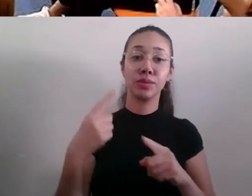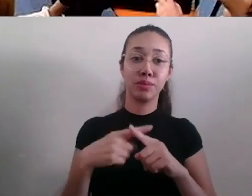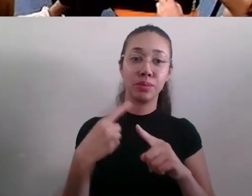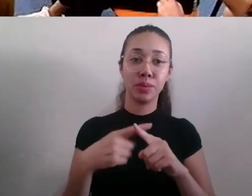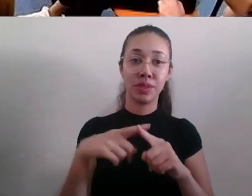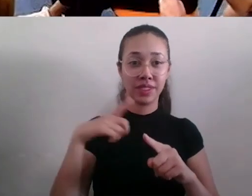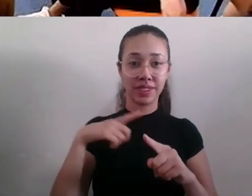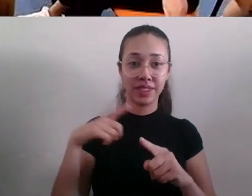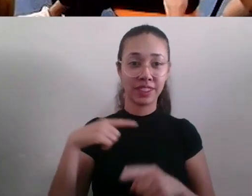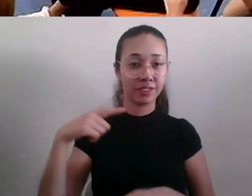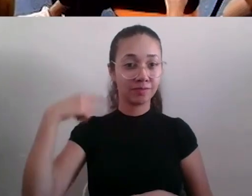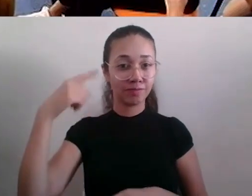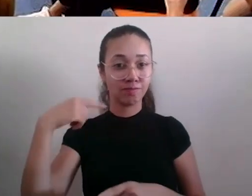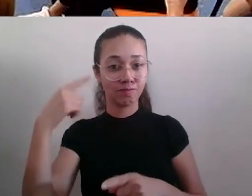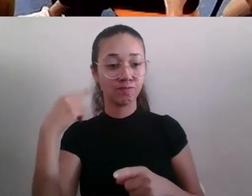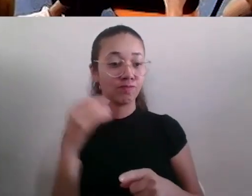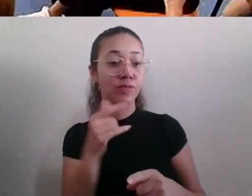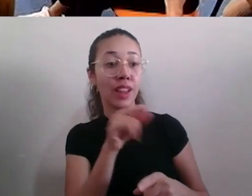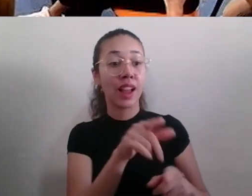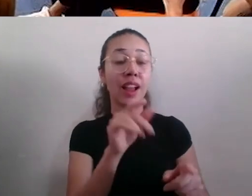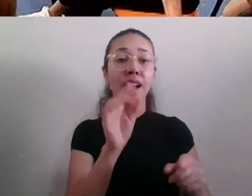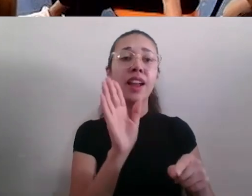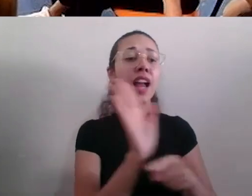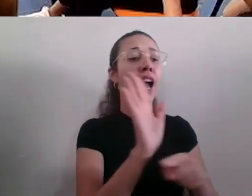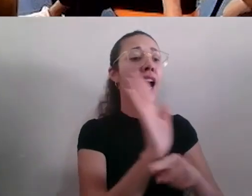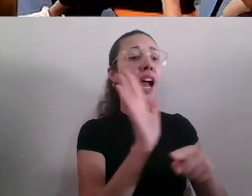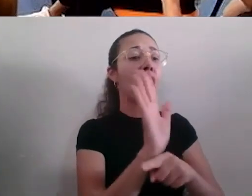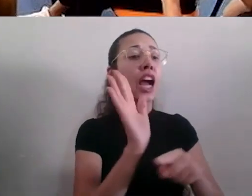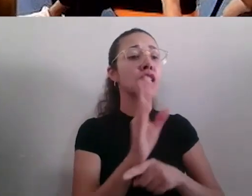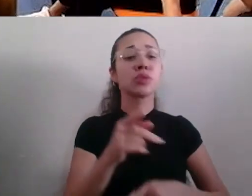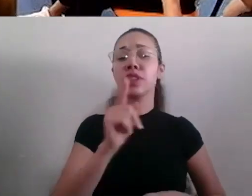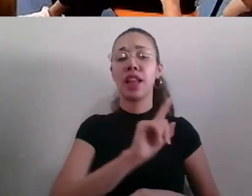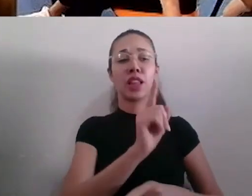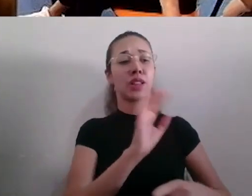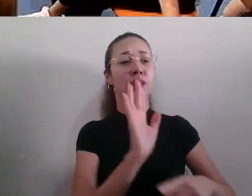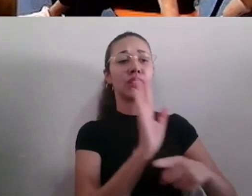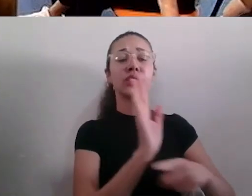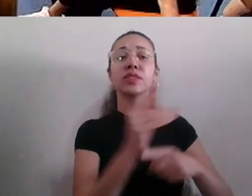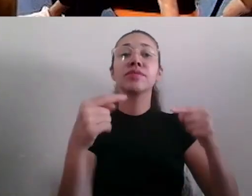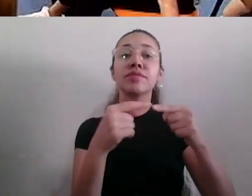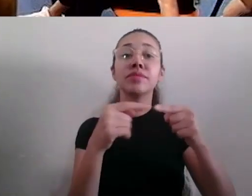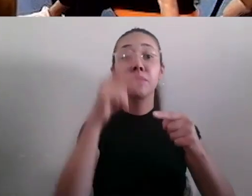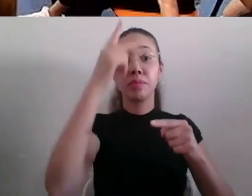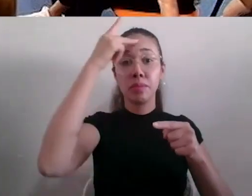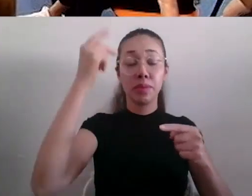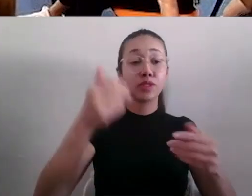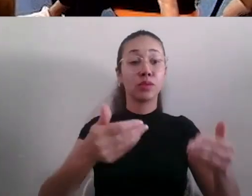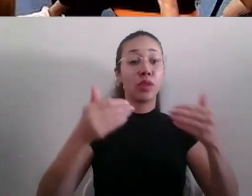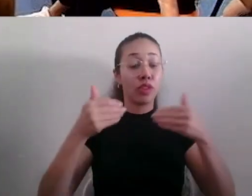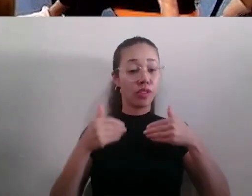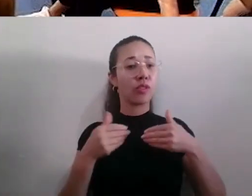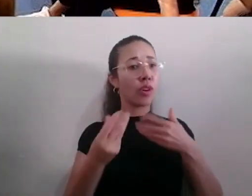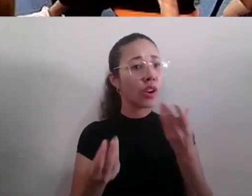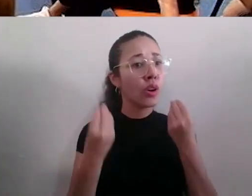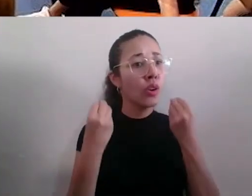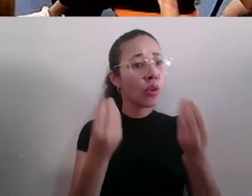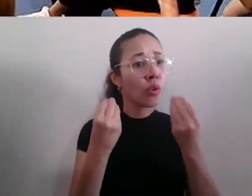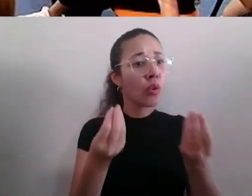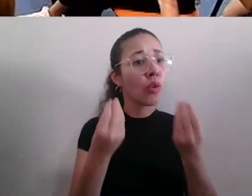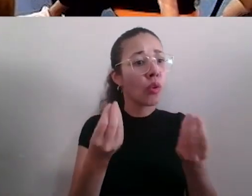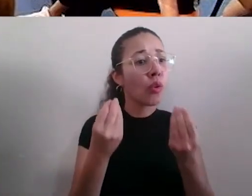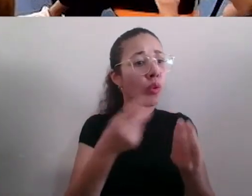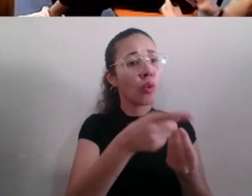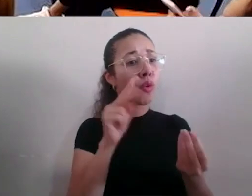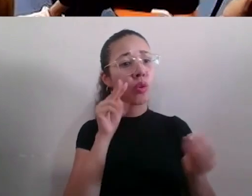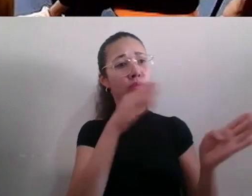defesa completamente absurda. Porém, para quem é de fora do judiciário que ouve e diz, meu Deus, como pode dizer uma coisa dessas? Mas